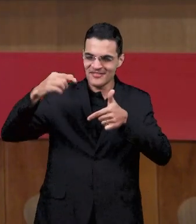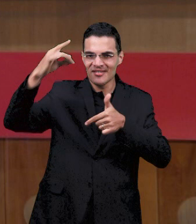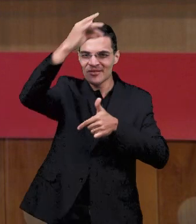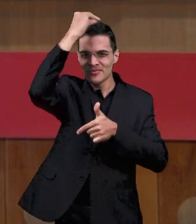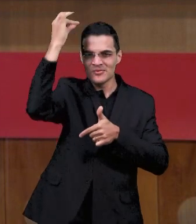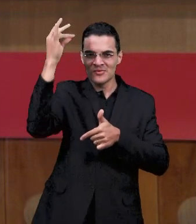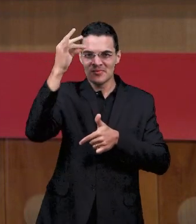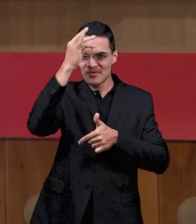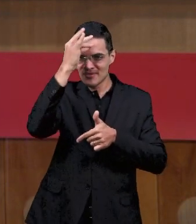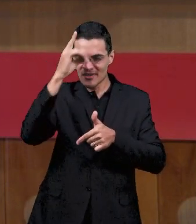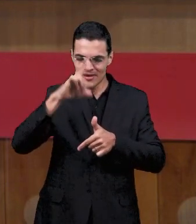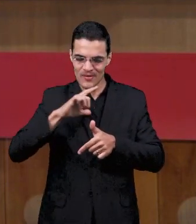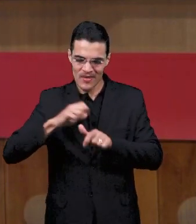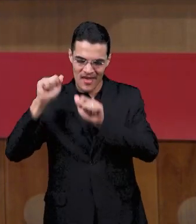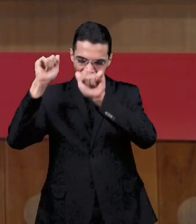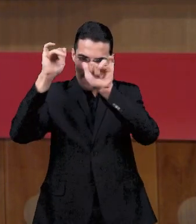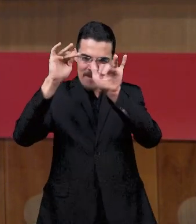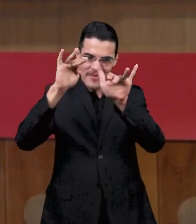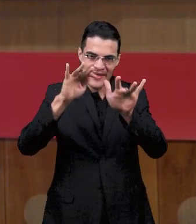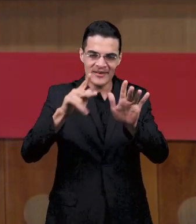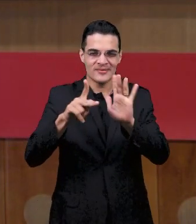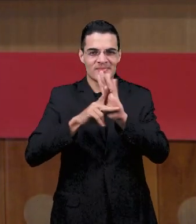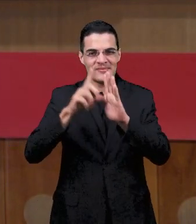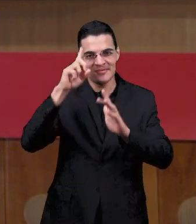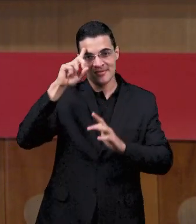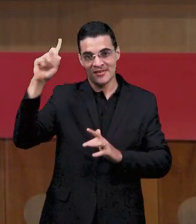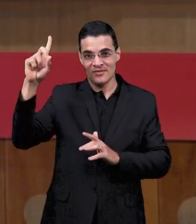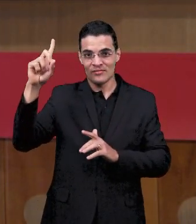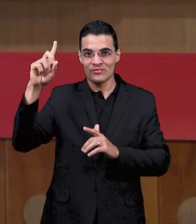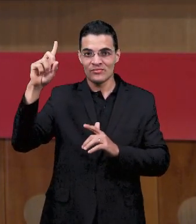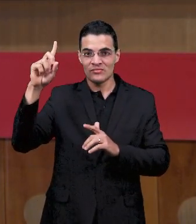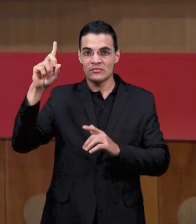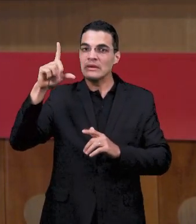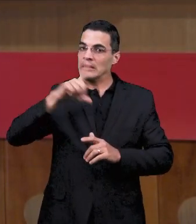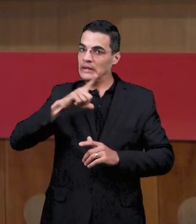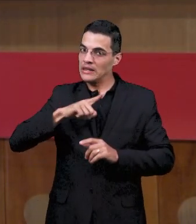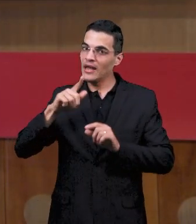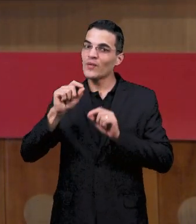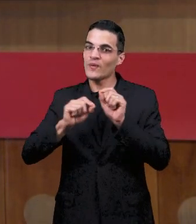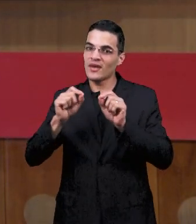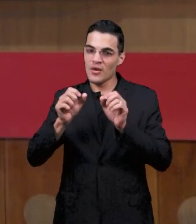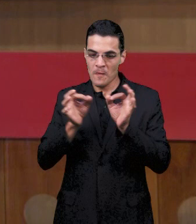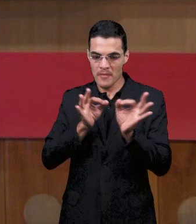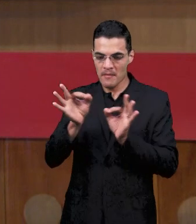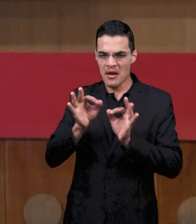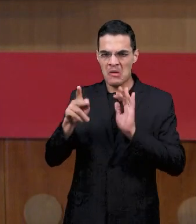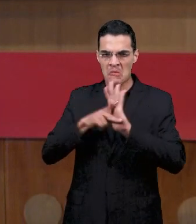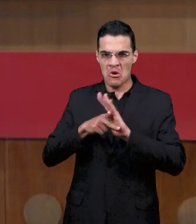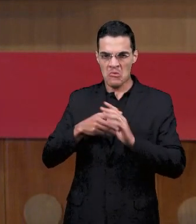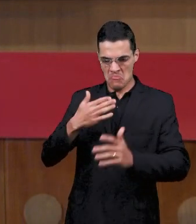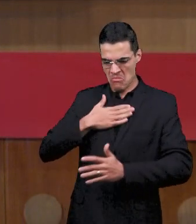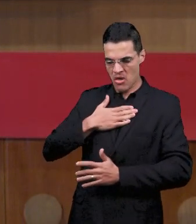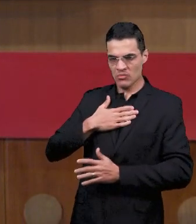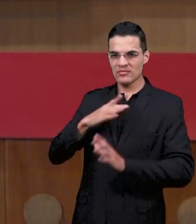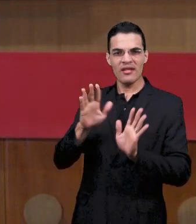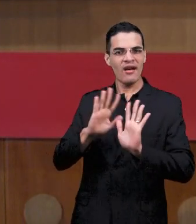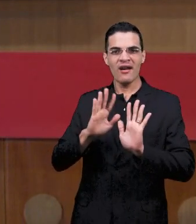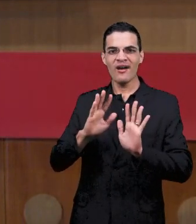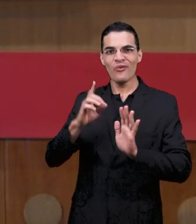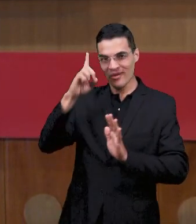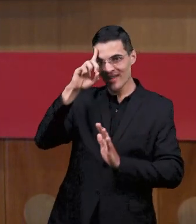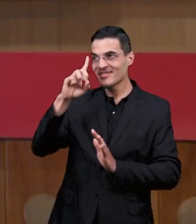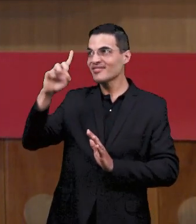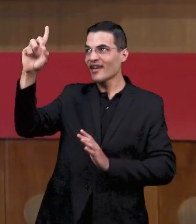nas vestes que está sobre ela, porque foi dada por Ele. Então a igreja agora que se prepara para em breve,